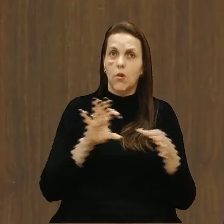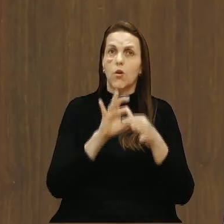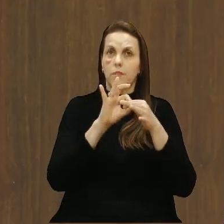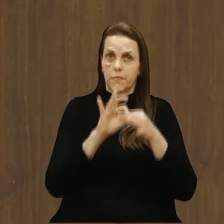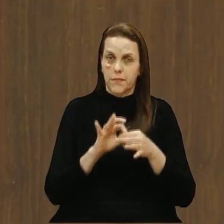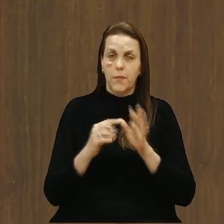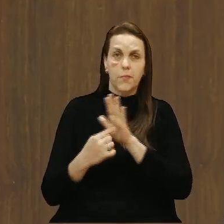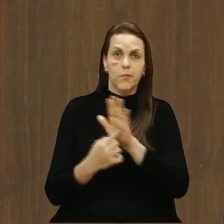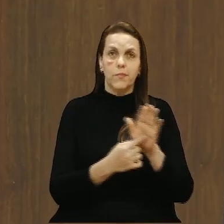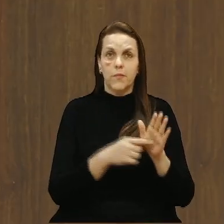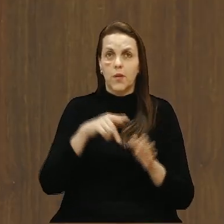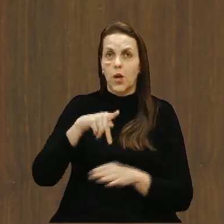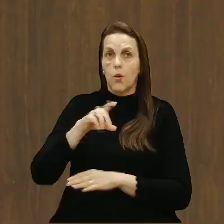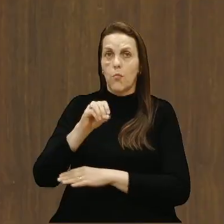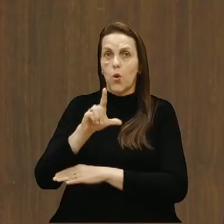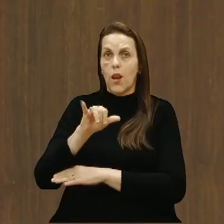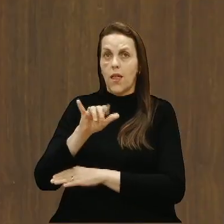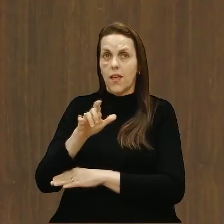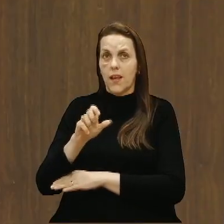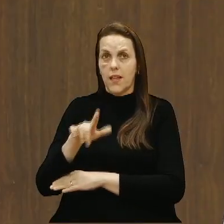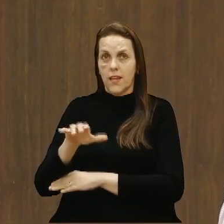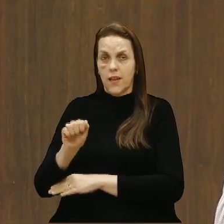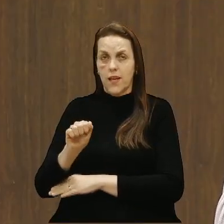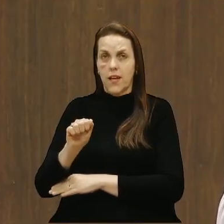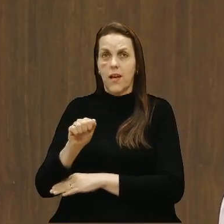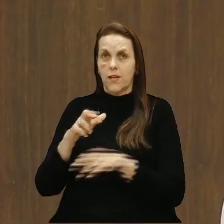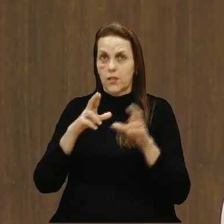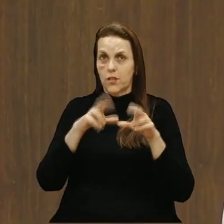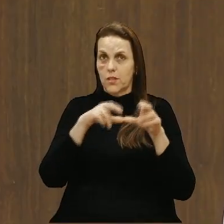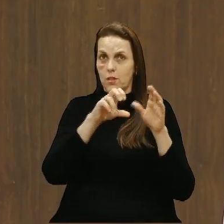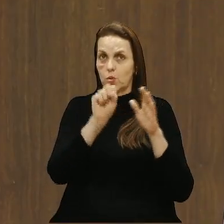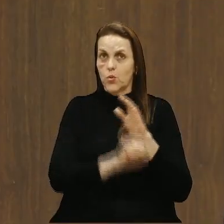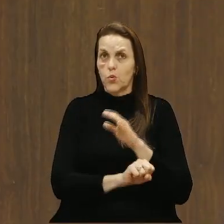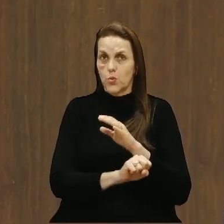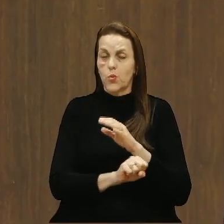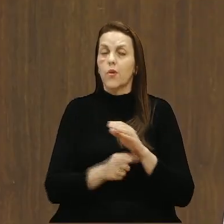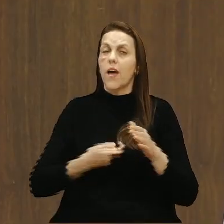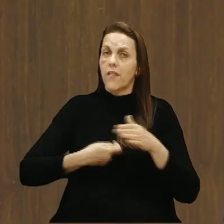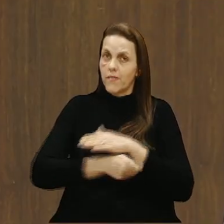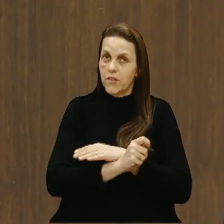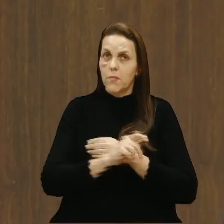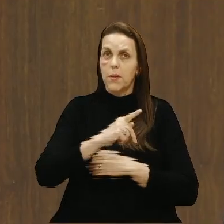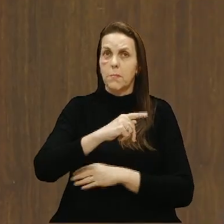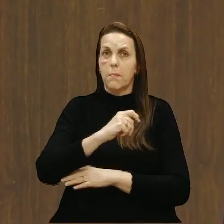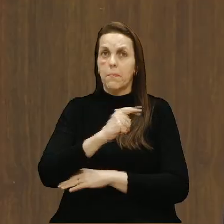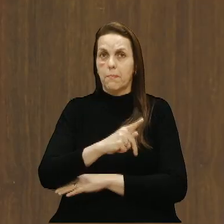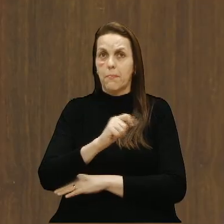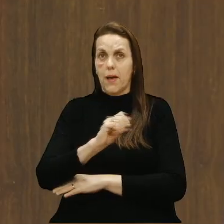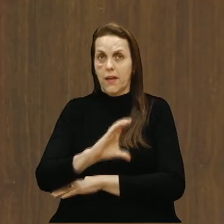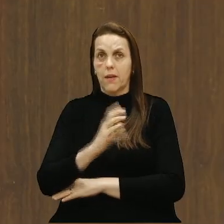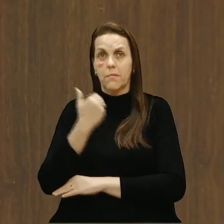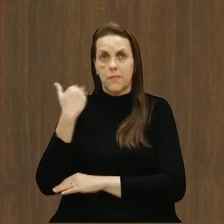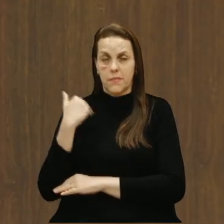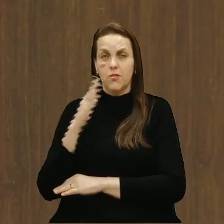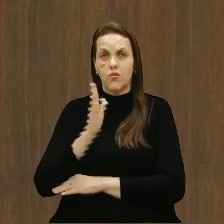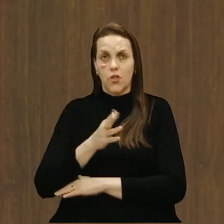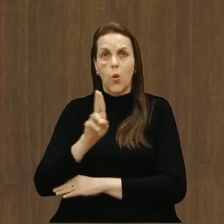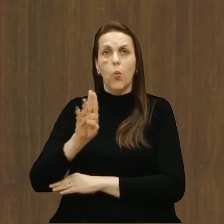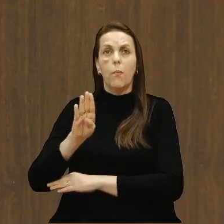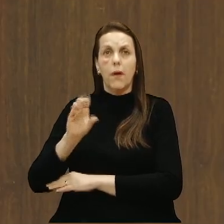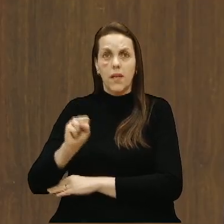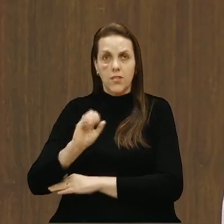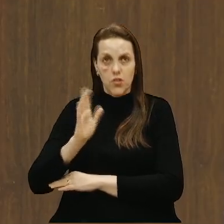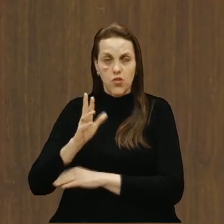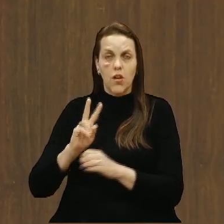Policlínica da Zona Sul com investimento público do PAC, onde já tinha recebido um investimento na Unidade Básica de Saúde da